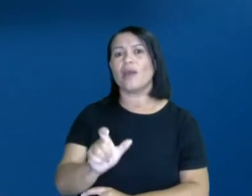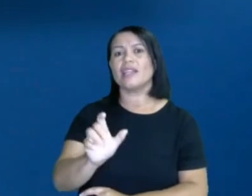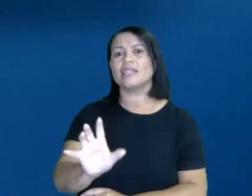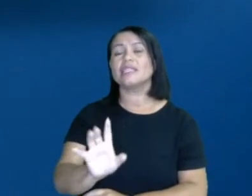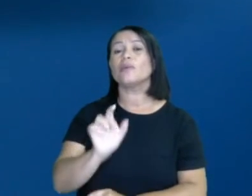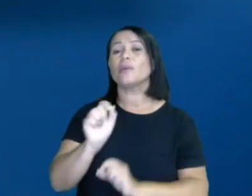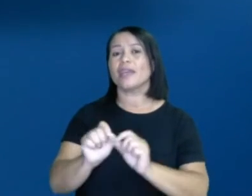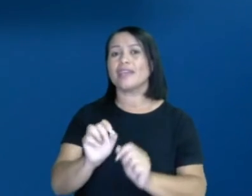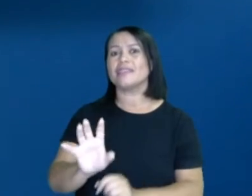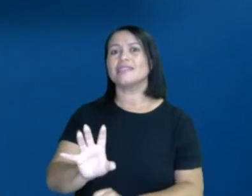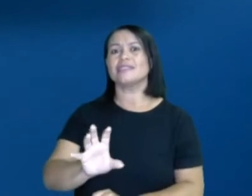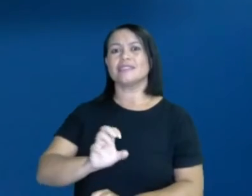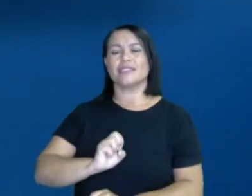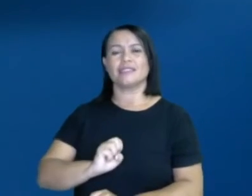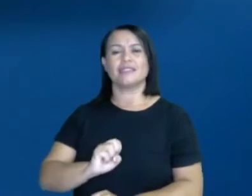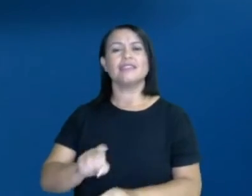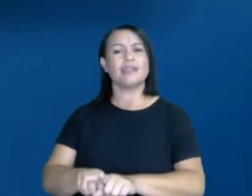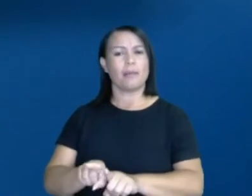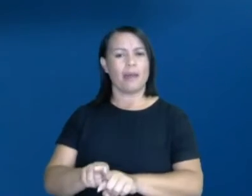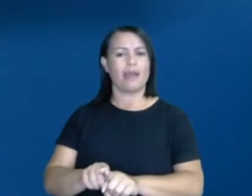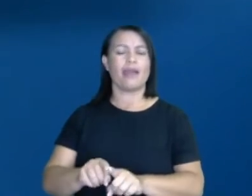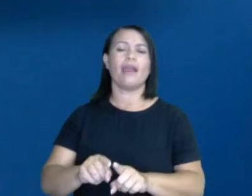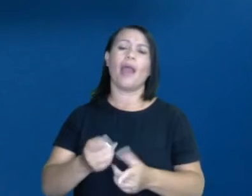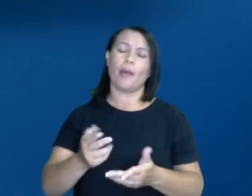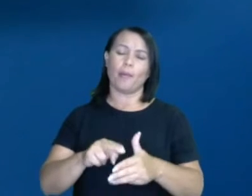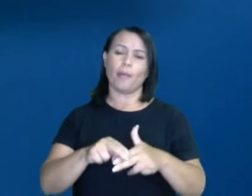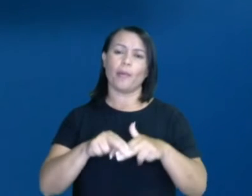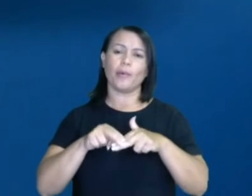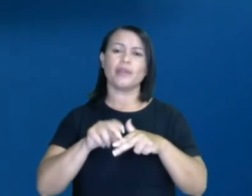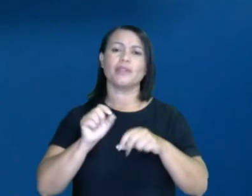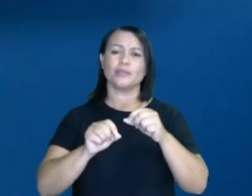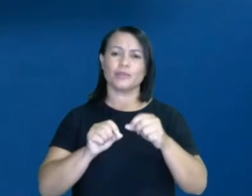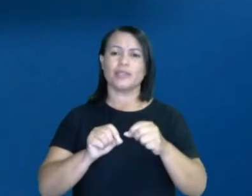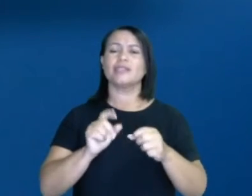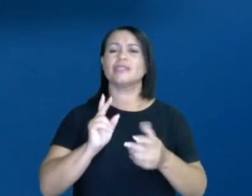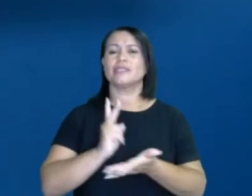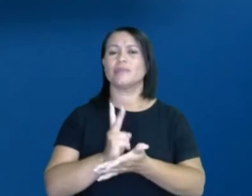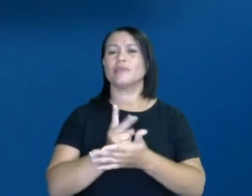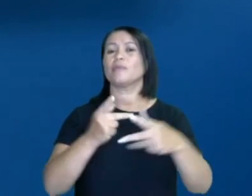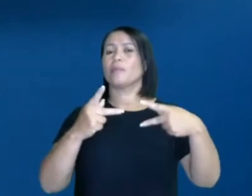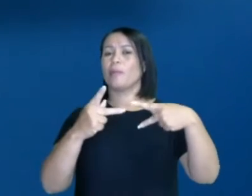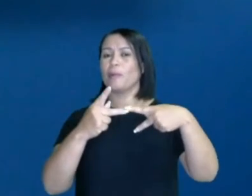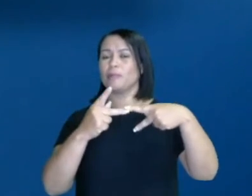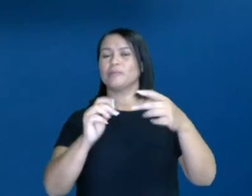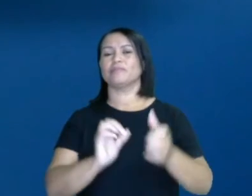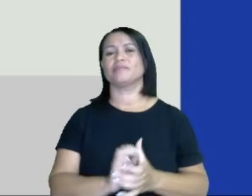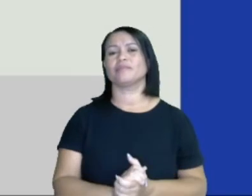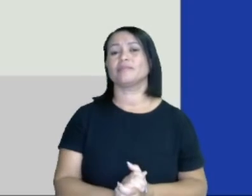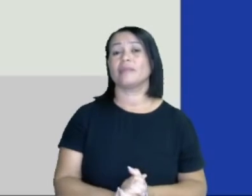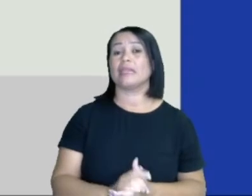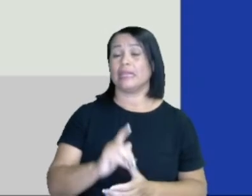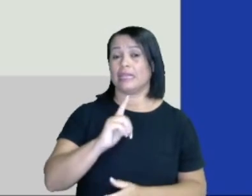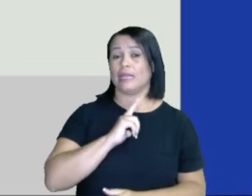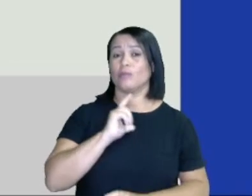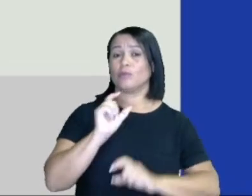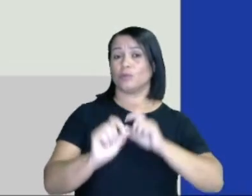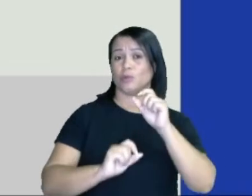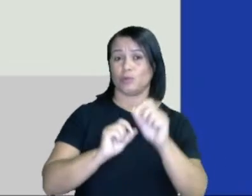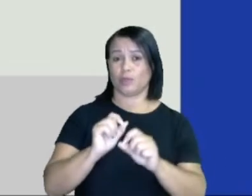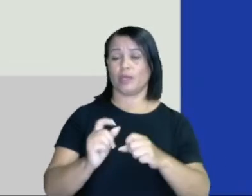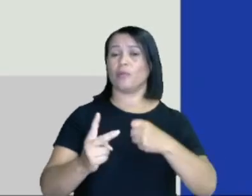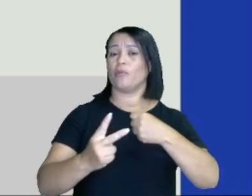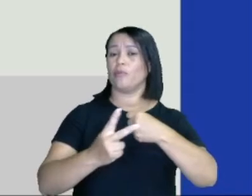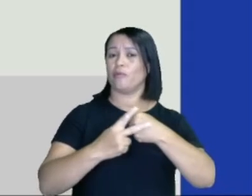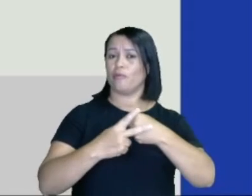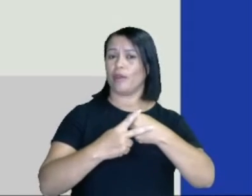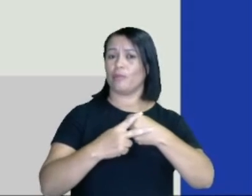a ação do verbo, e aí a gente conjuga eles sempre com o pronome. E aí a gente tem o